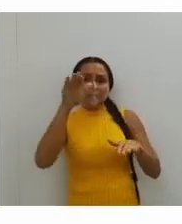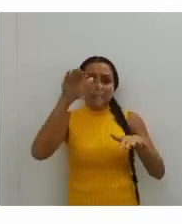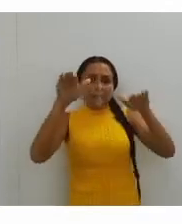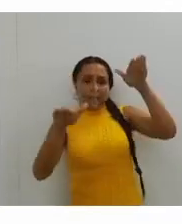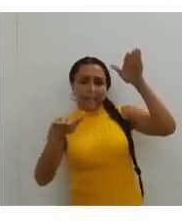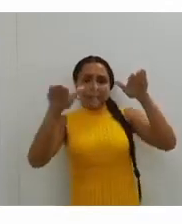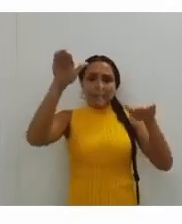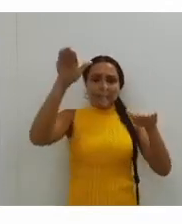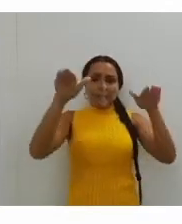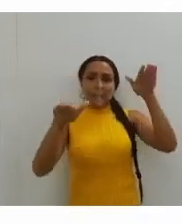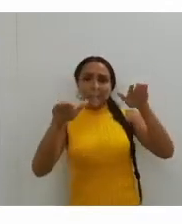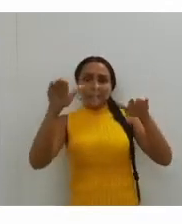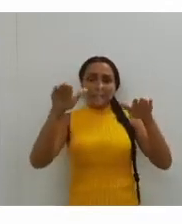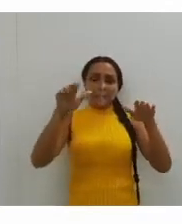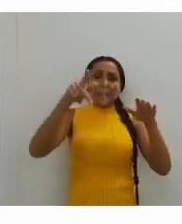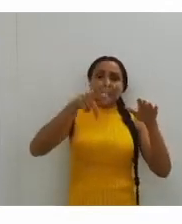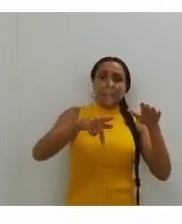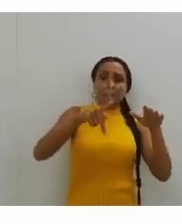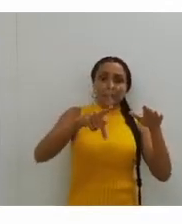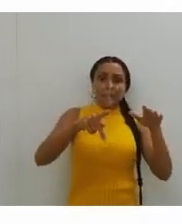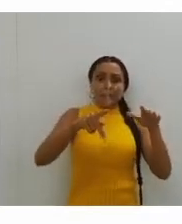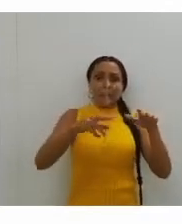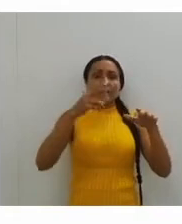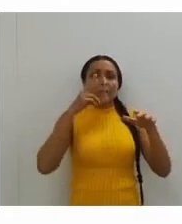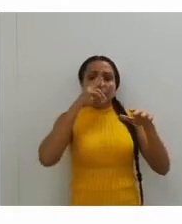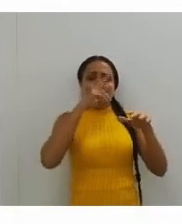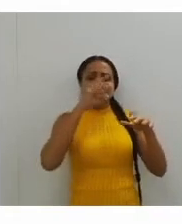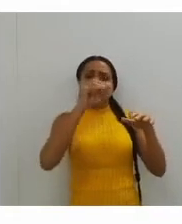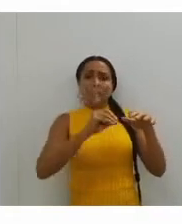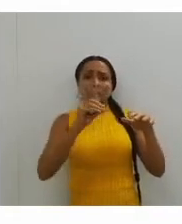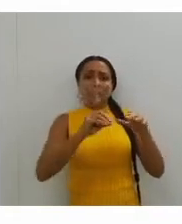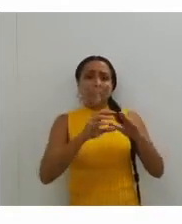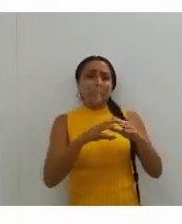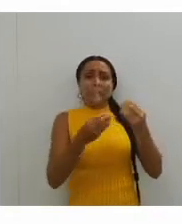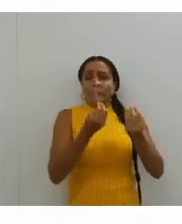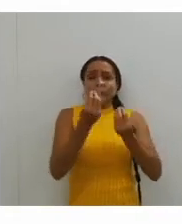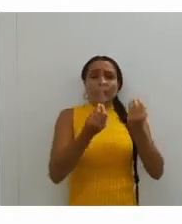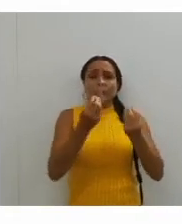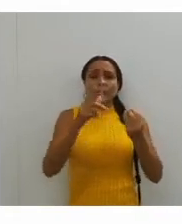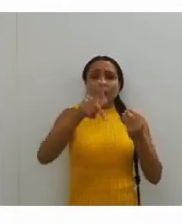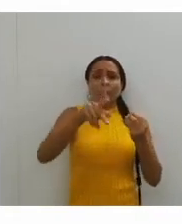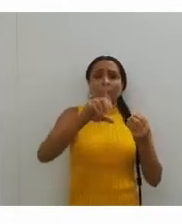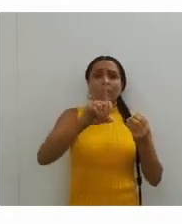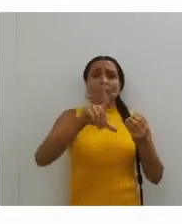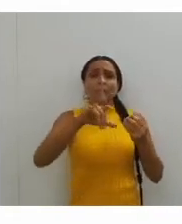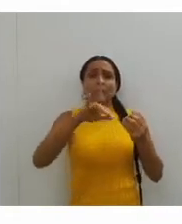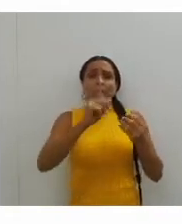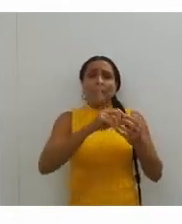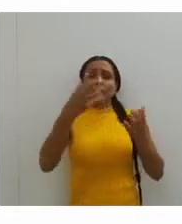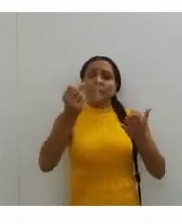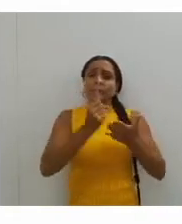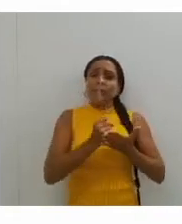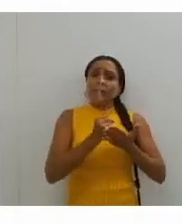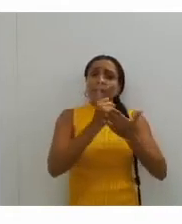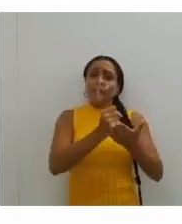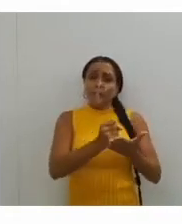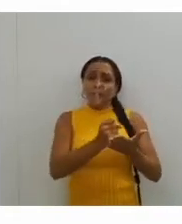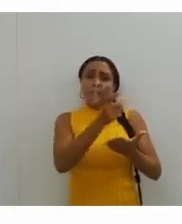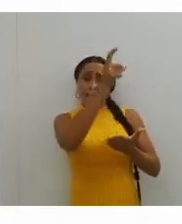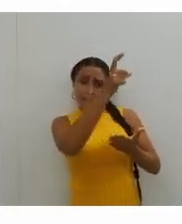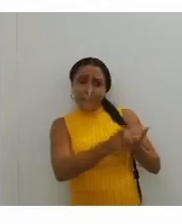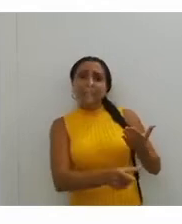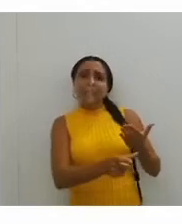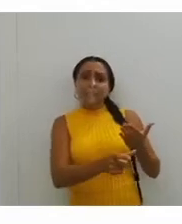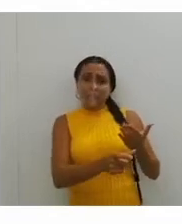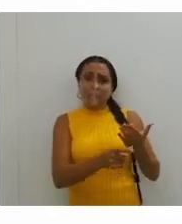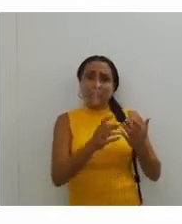um peso P aplicando uma força menor. É como se as polias móveis ajudassem o operador a